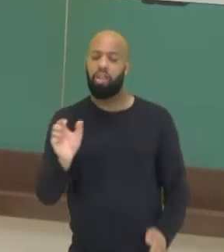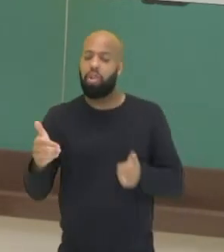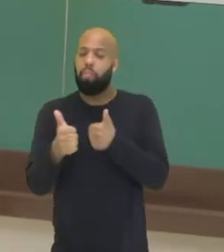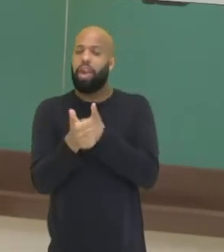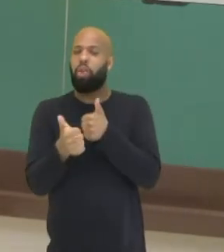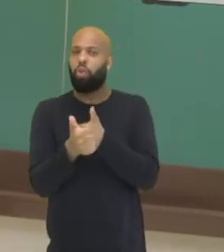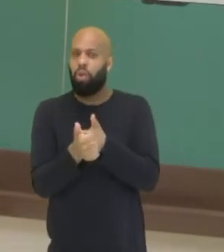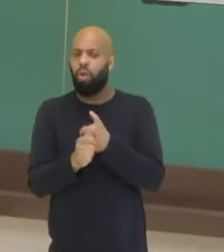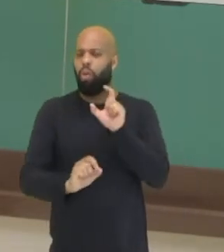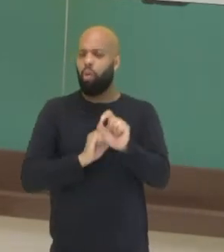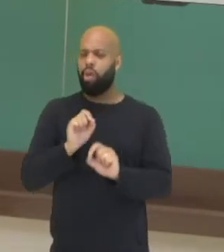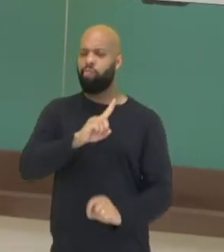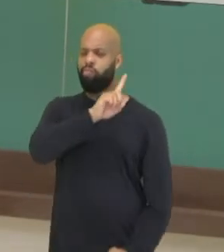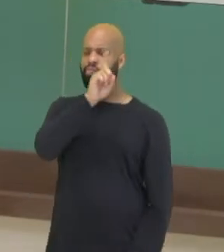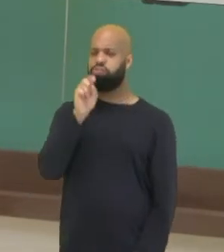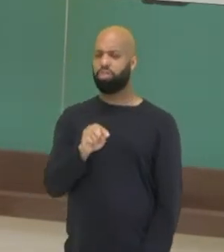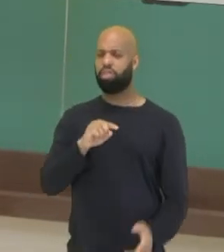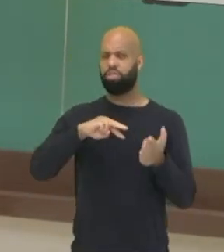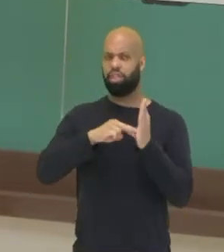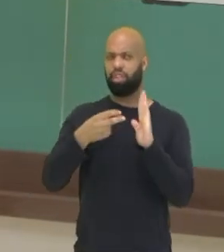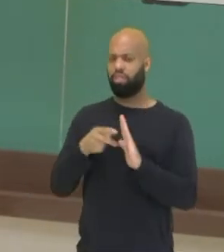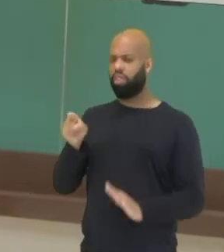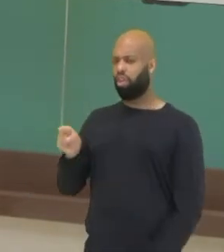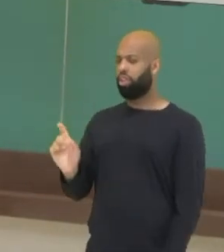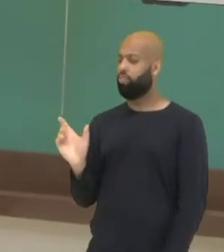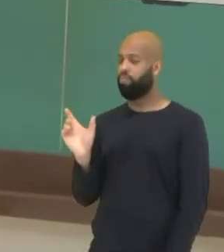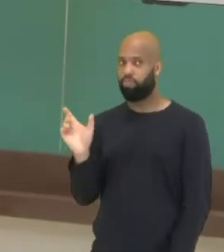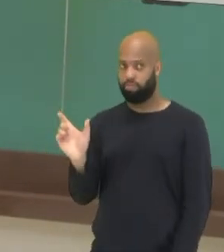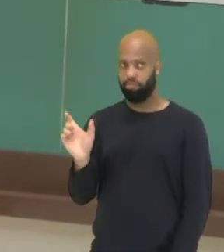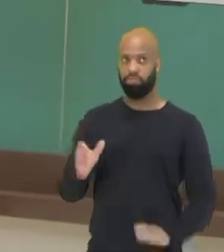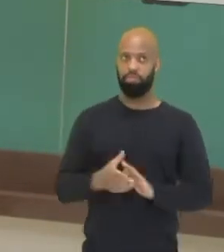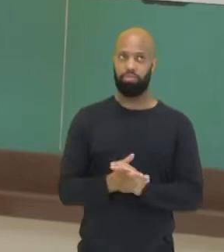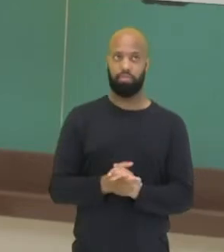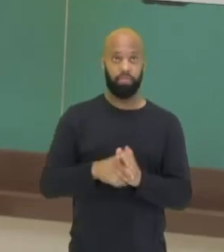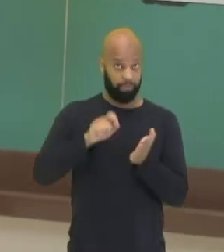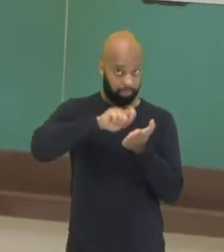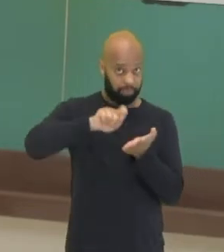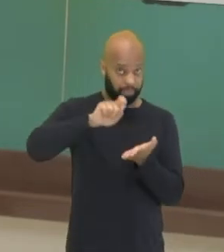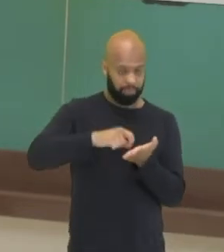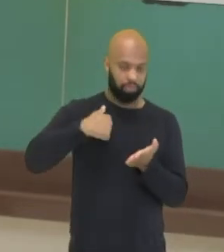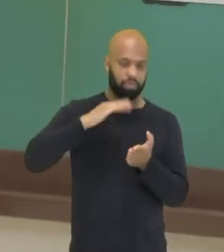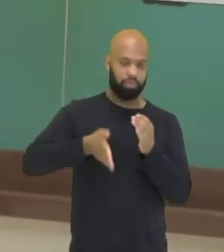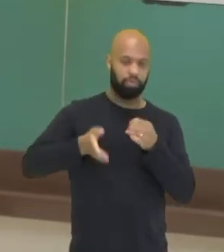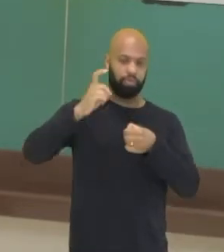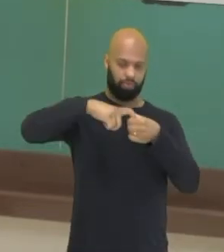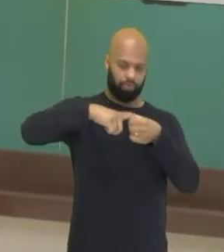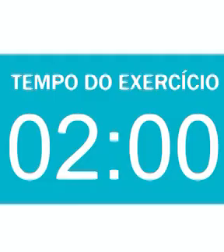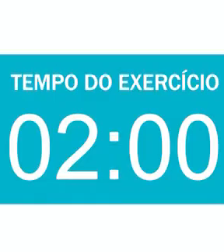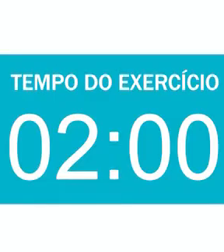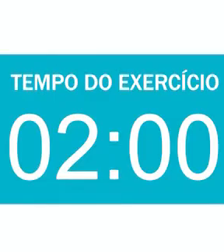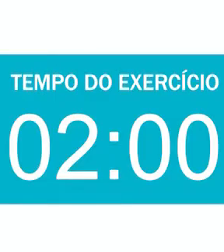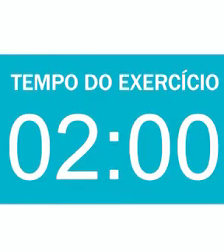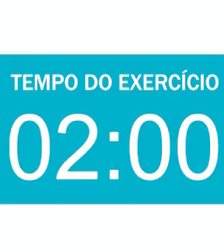né? O que será que é o significado delas, né? Beleza? Já voltamos.